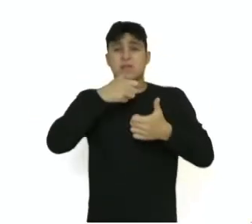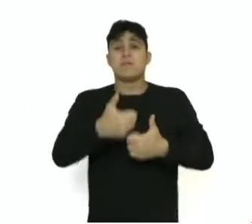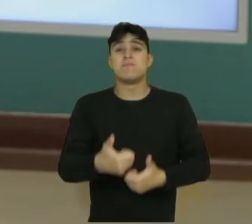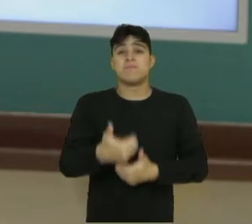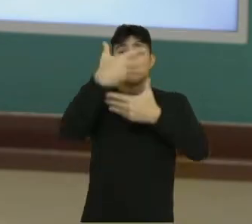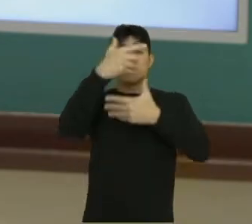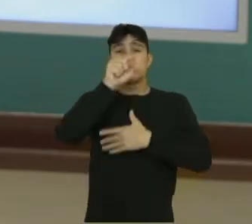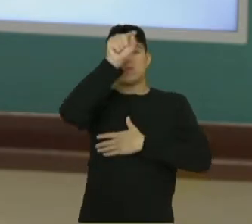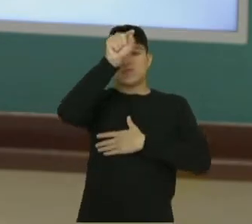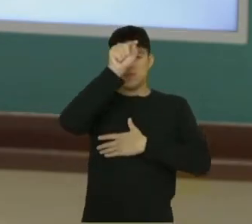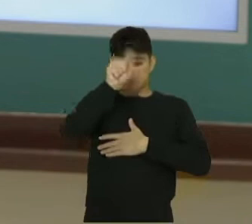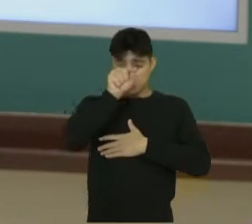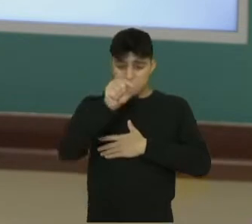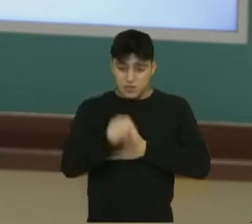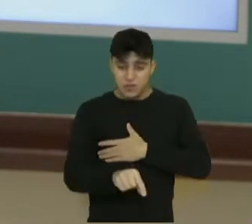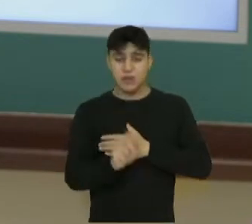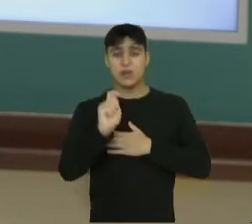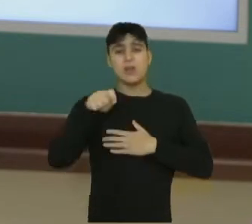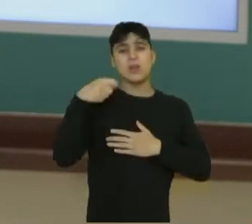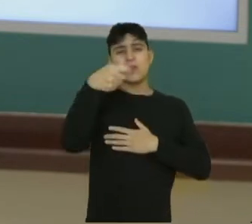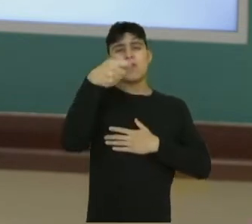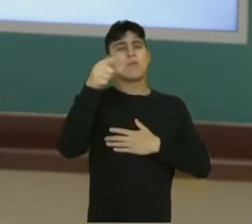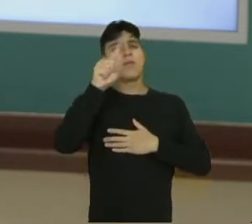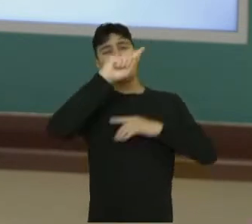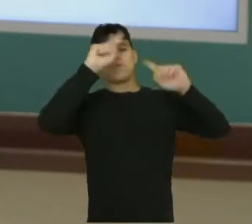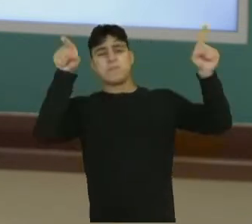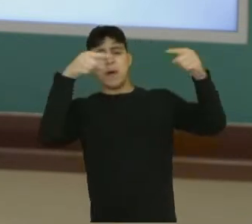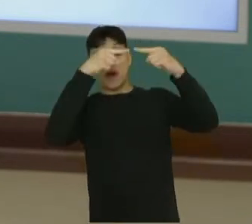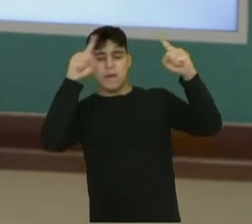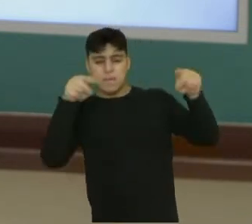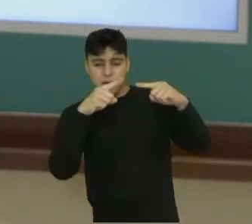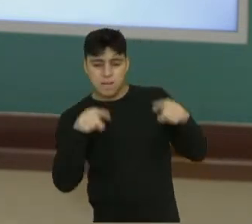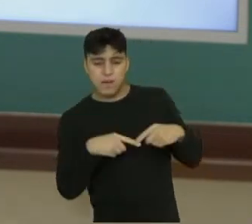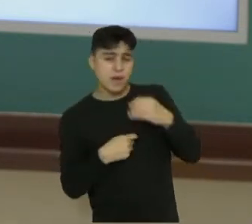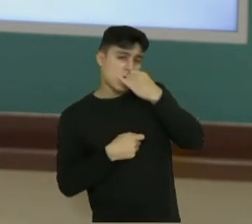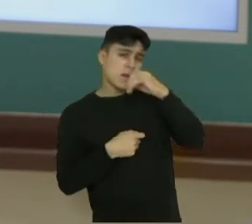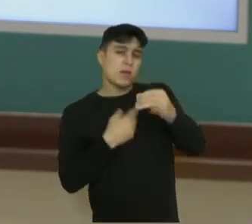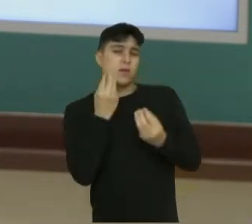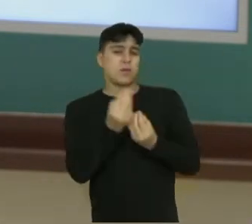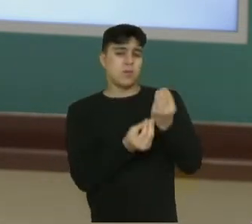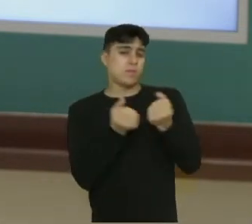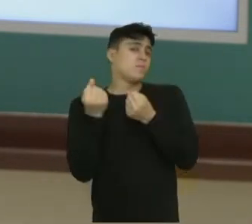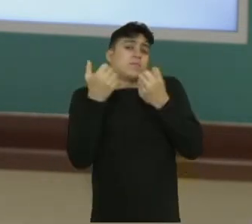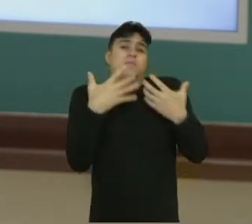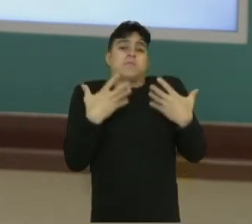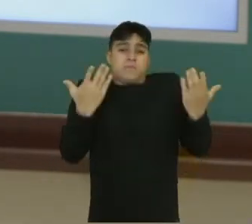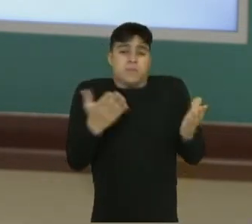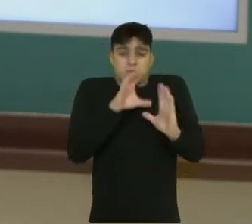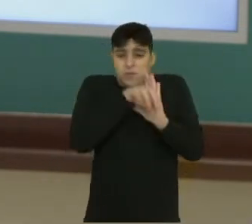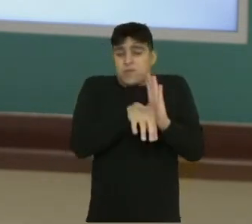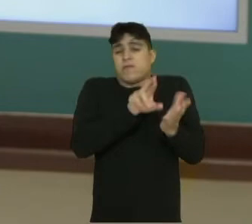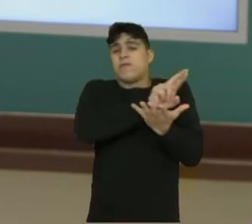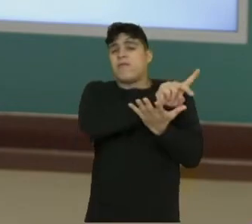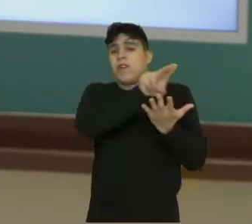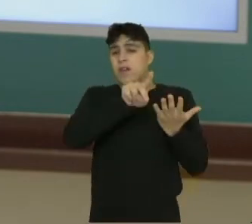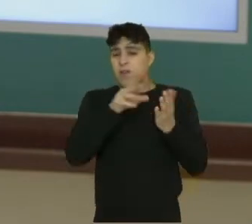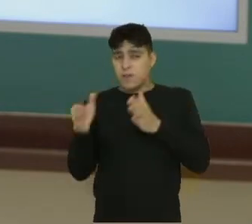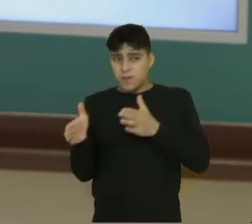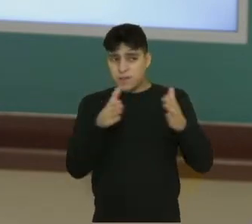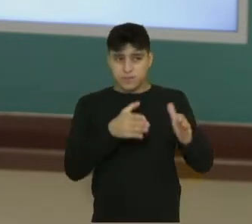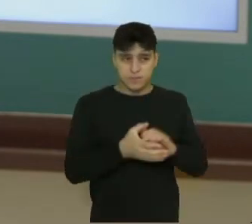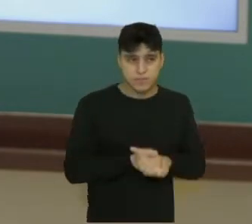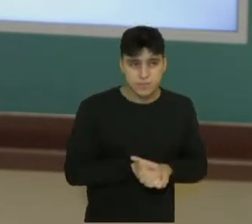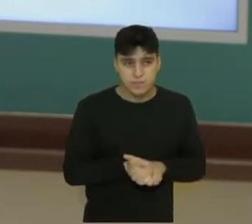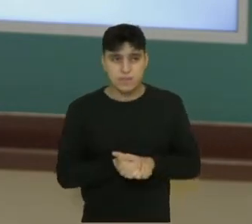inúmeras formas, inúmeras maneiras aí de a gente fazer isso, certo? Bem, uma presença